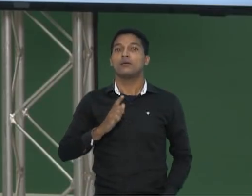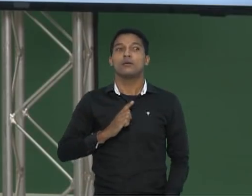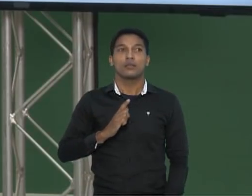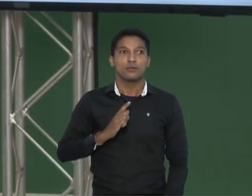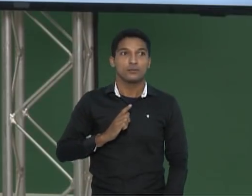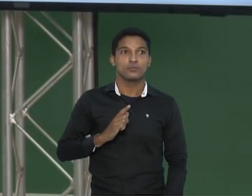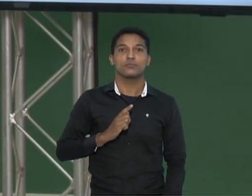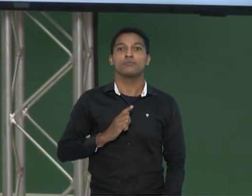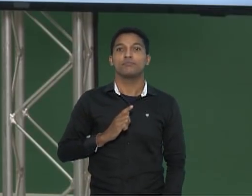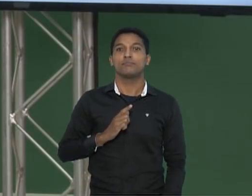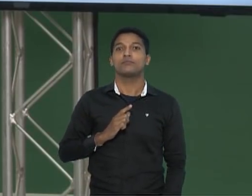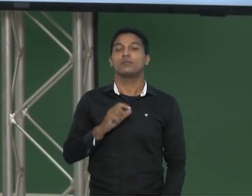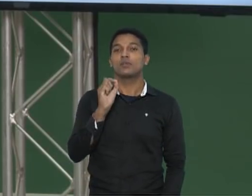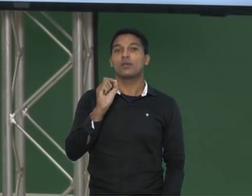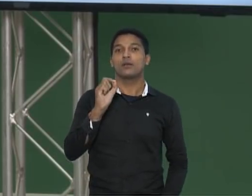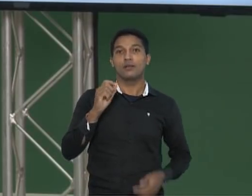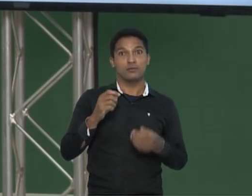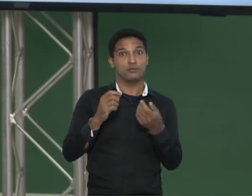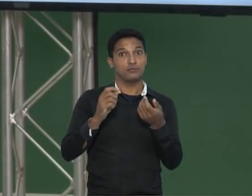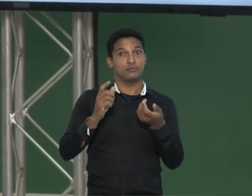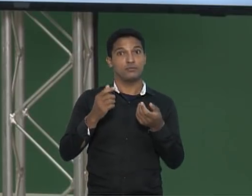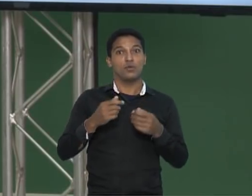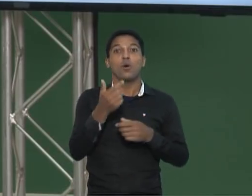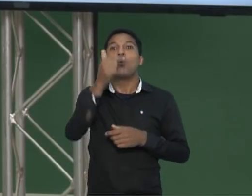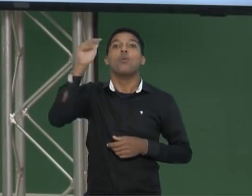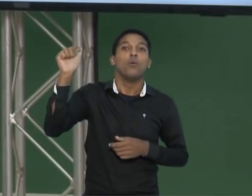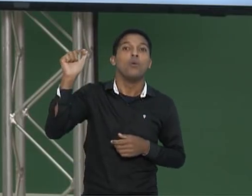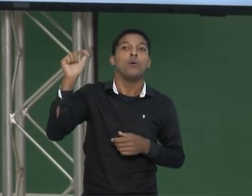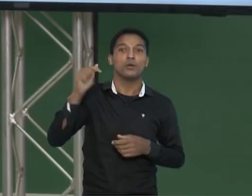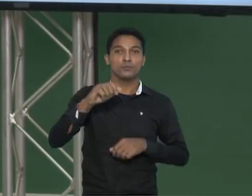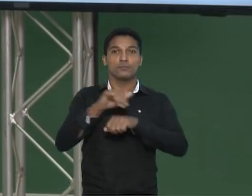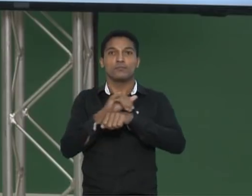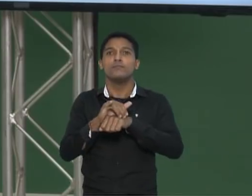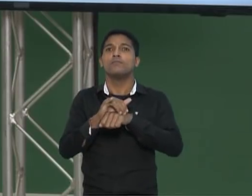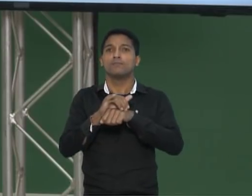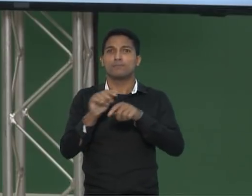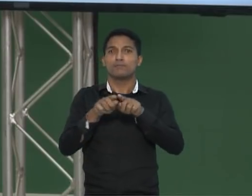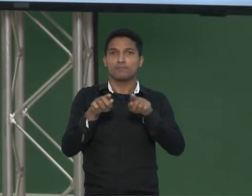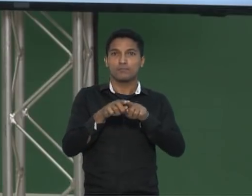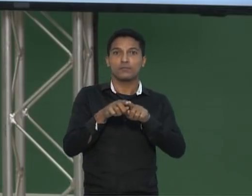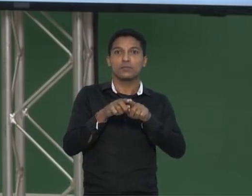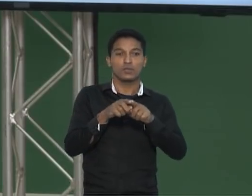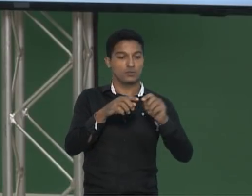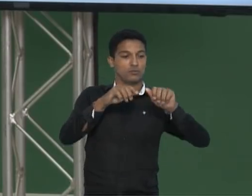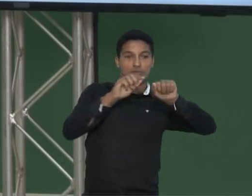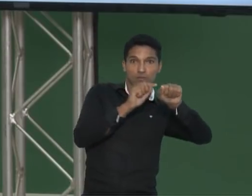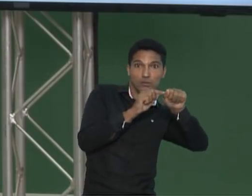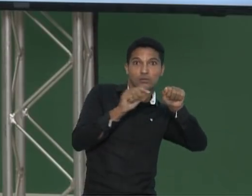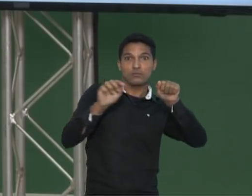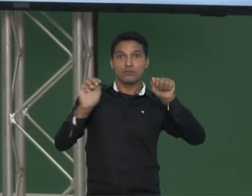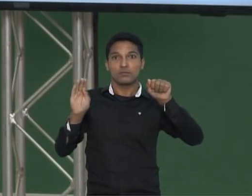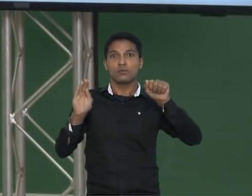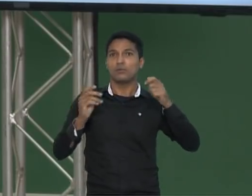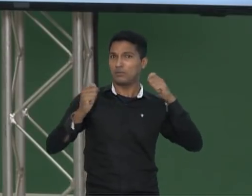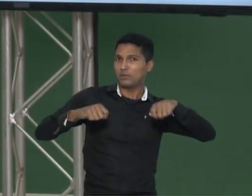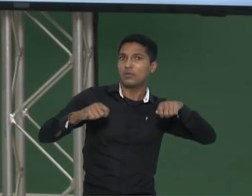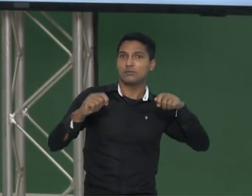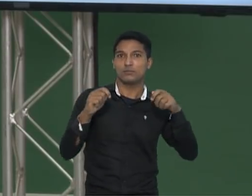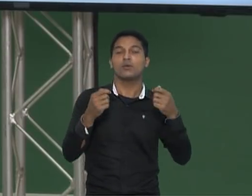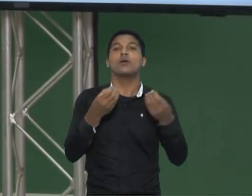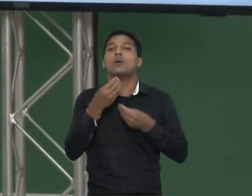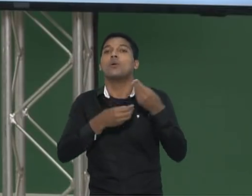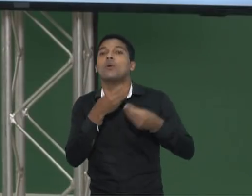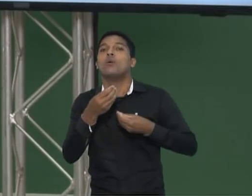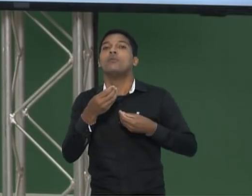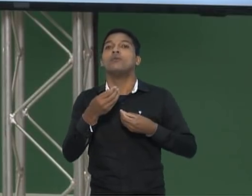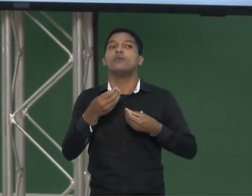digamos que a gente vai usar a propriedade, então vocês vão ter que saber que essa propriedade dá certo. Então, em vez de somar os números